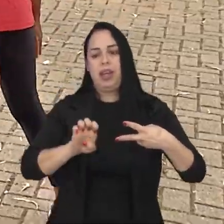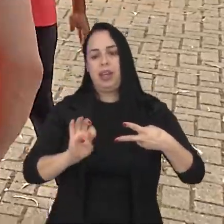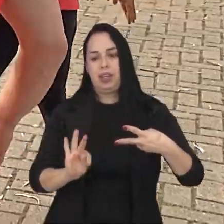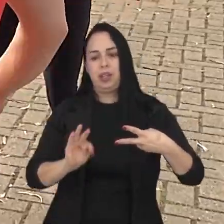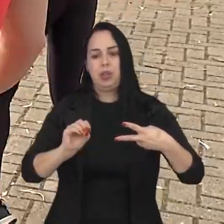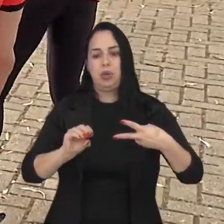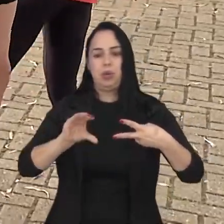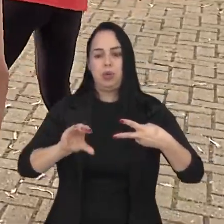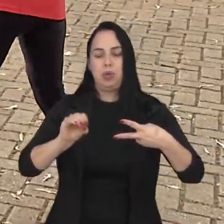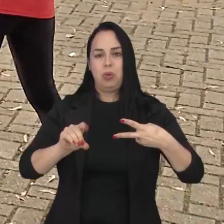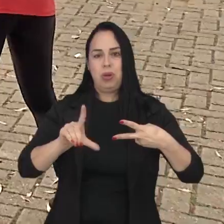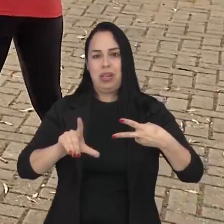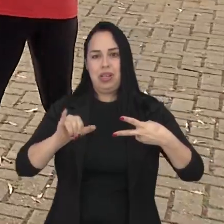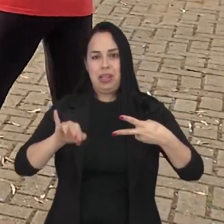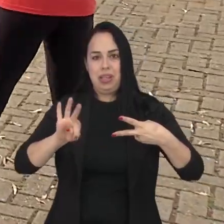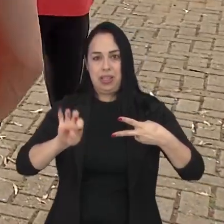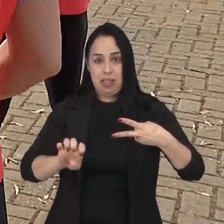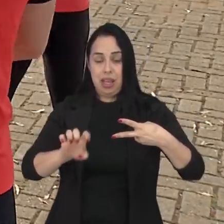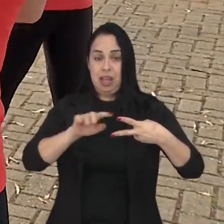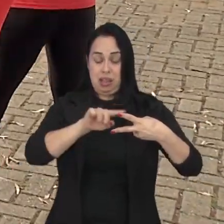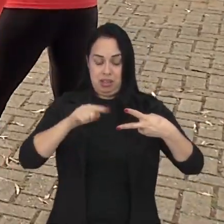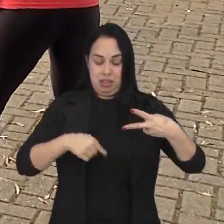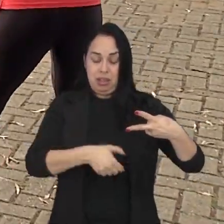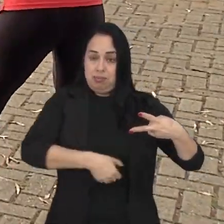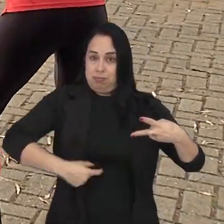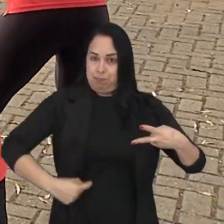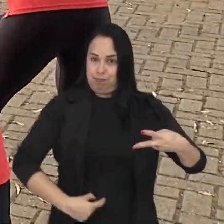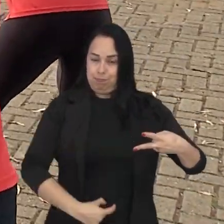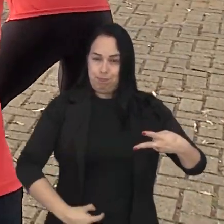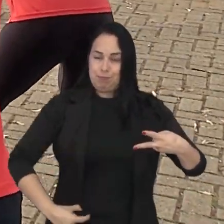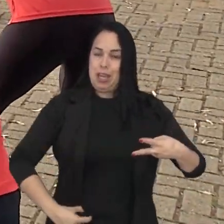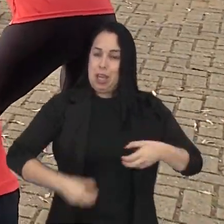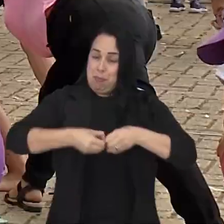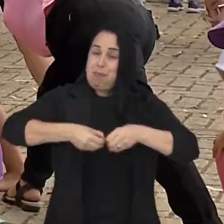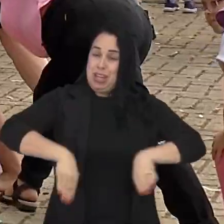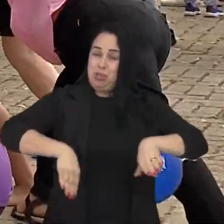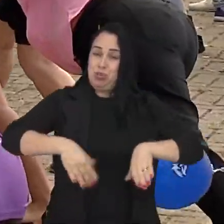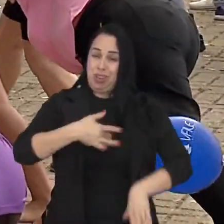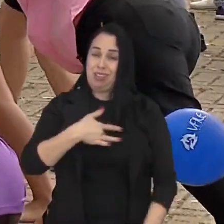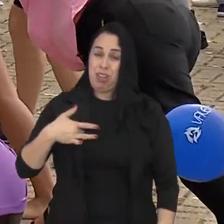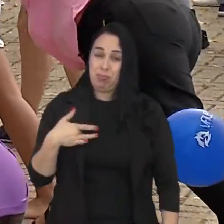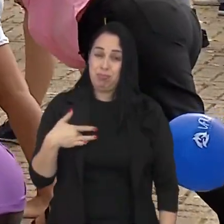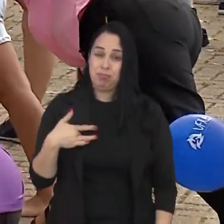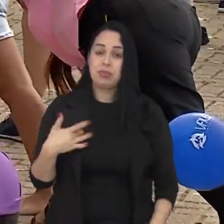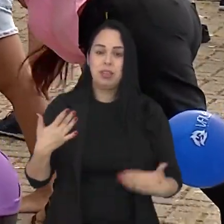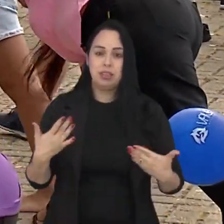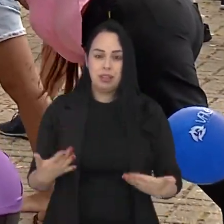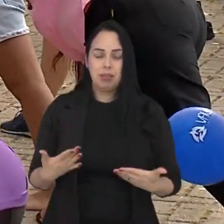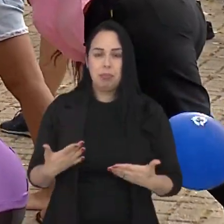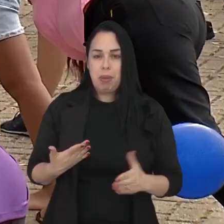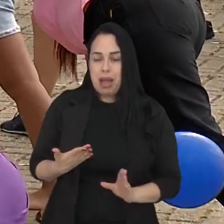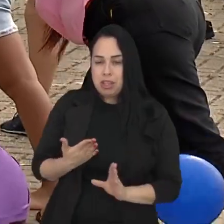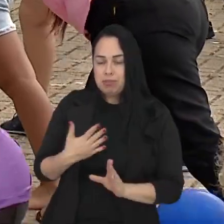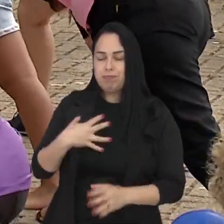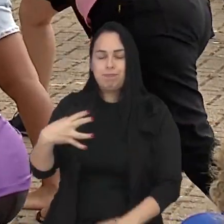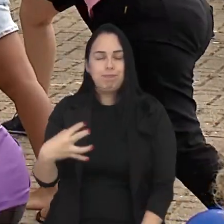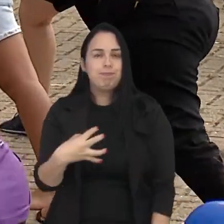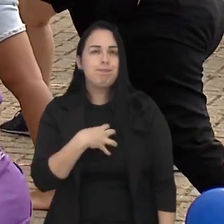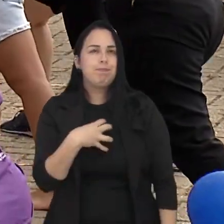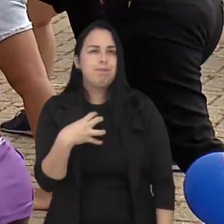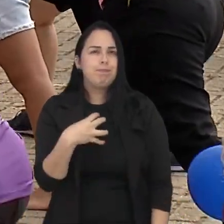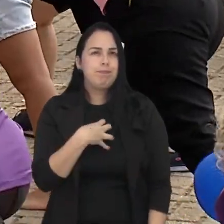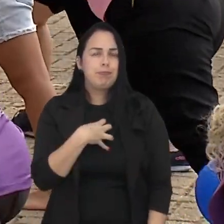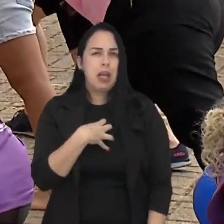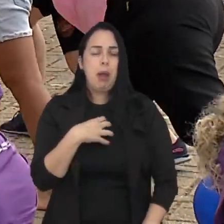retocolite elas são inflamatórias e acometem o trato digestivo prejudicando a qualidade de vida do paciente a